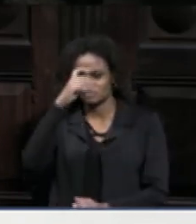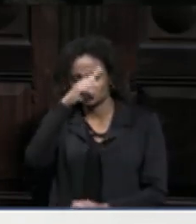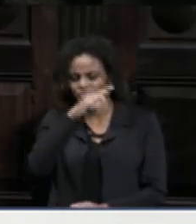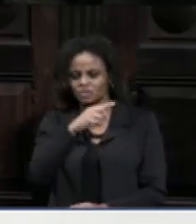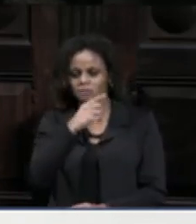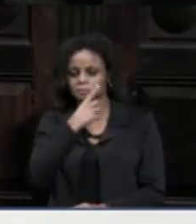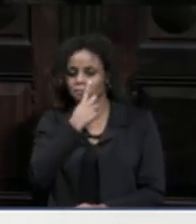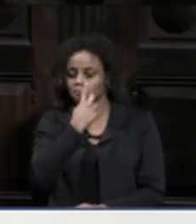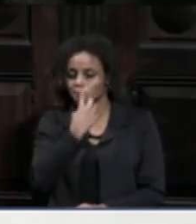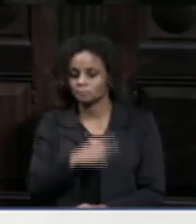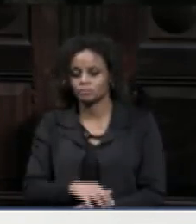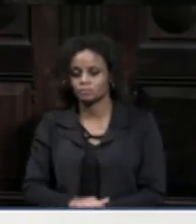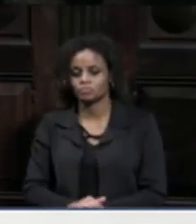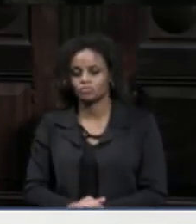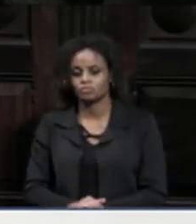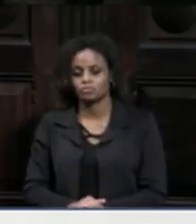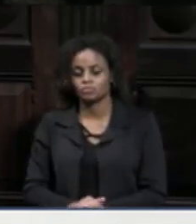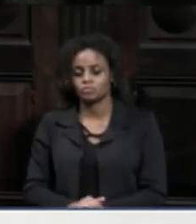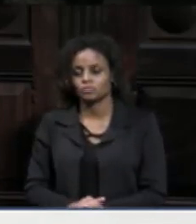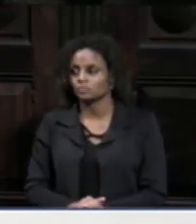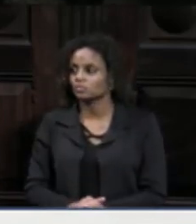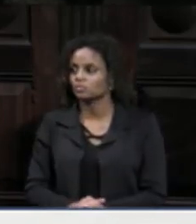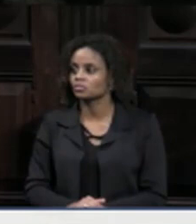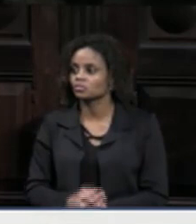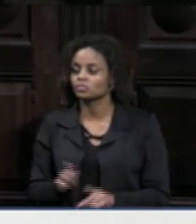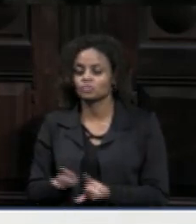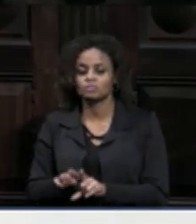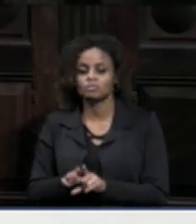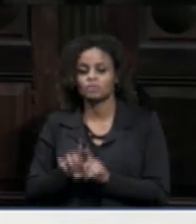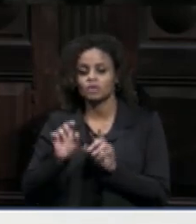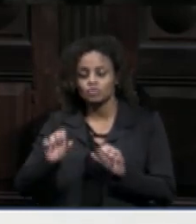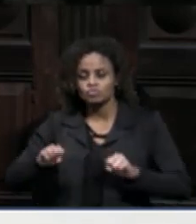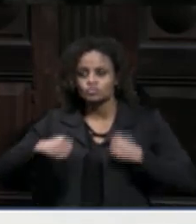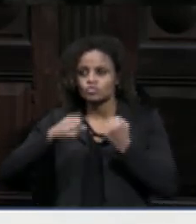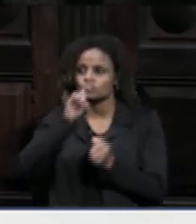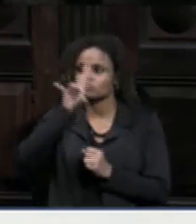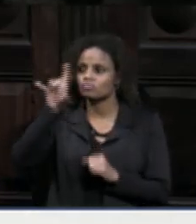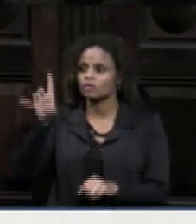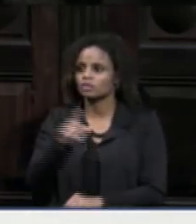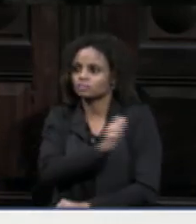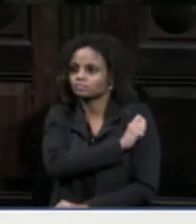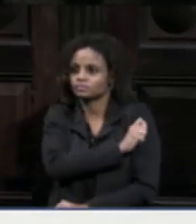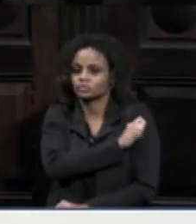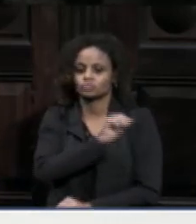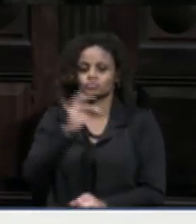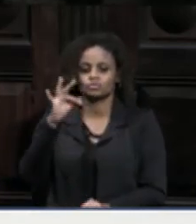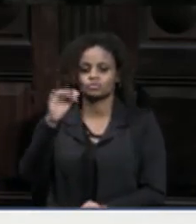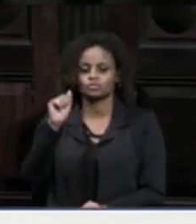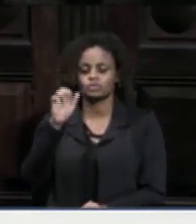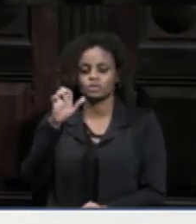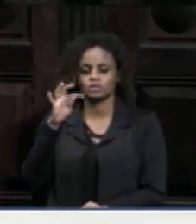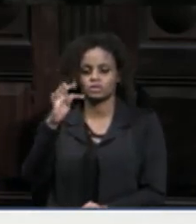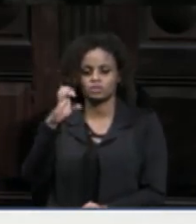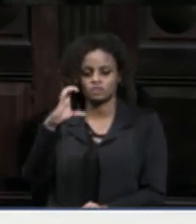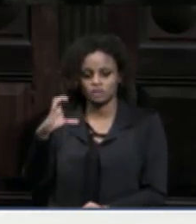caiu. Quanto o esforço dos alunos da FATEC, que é